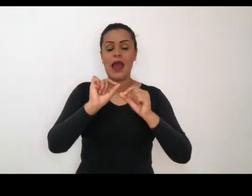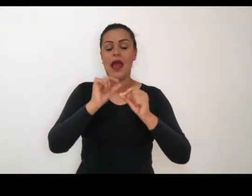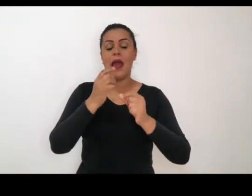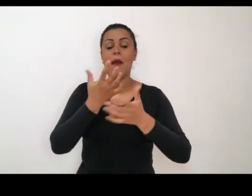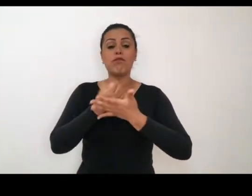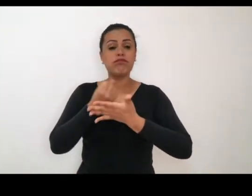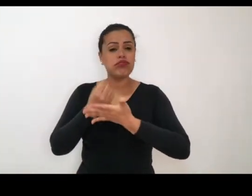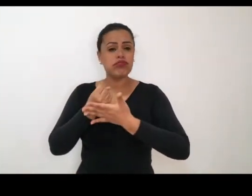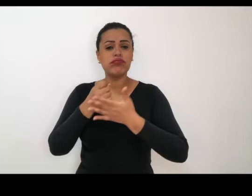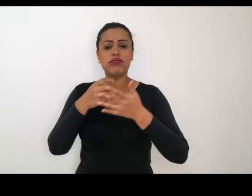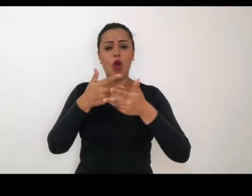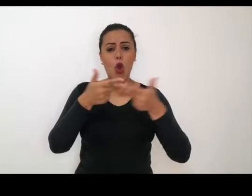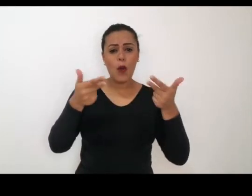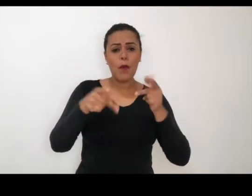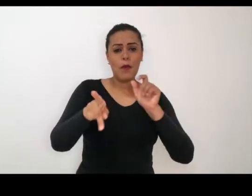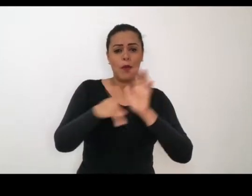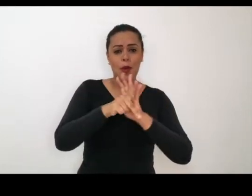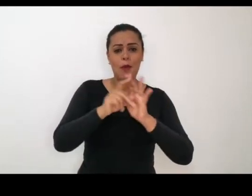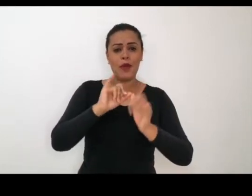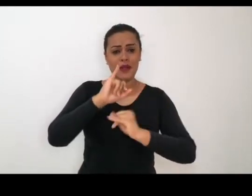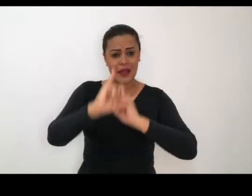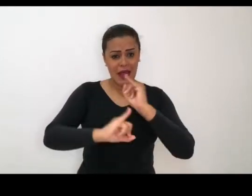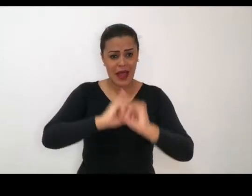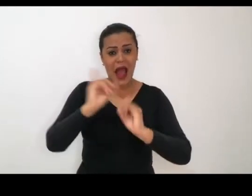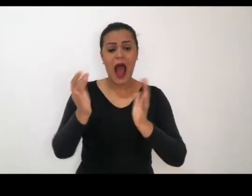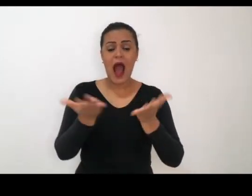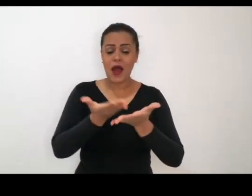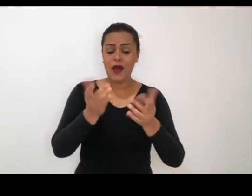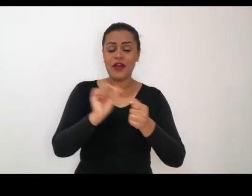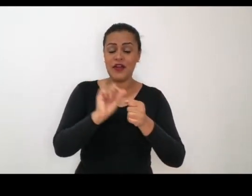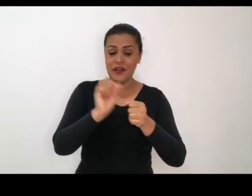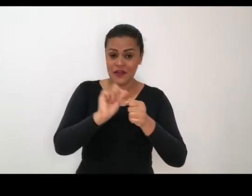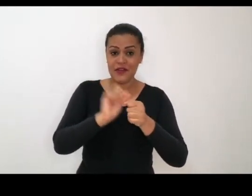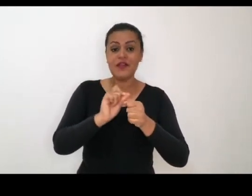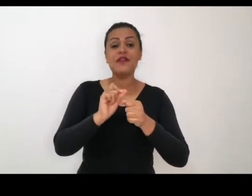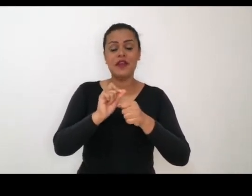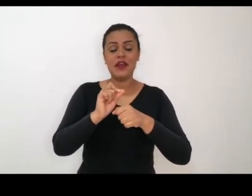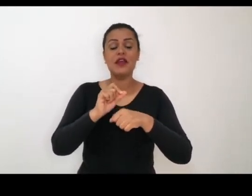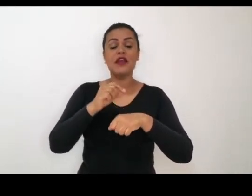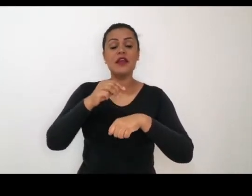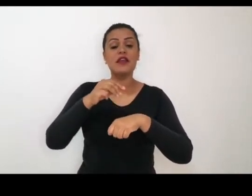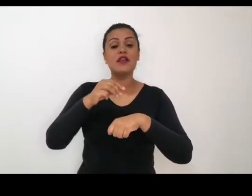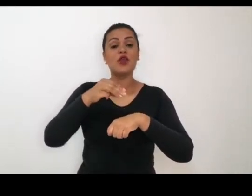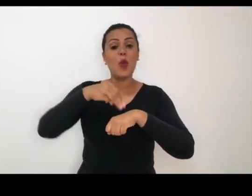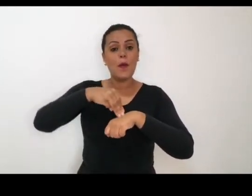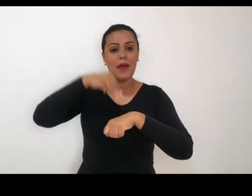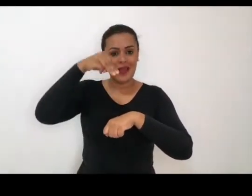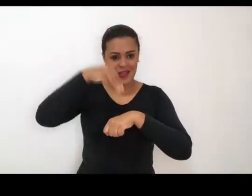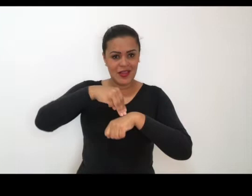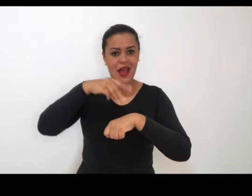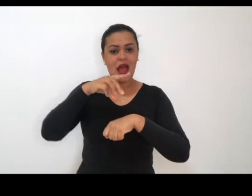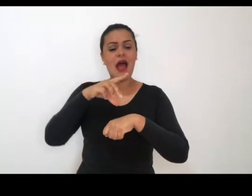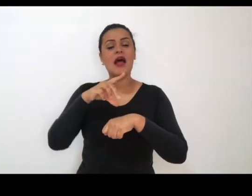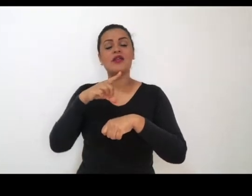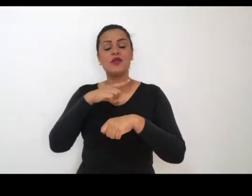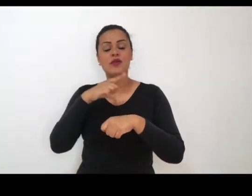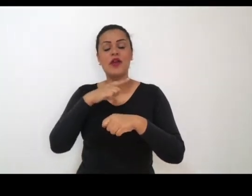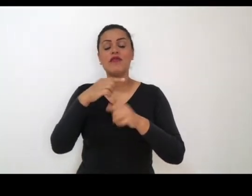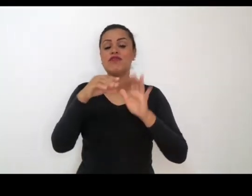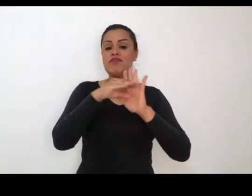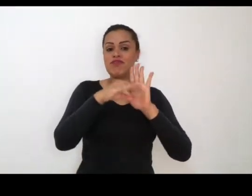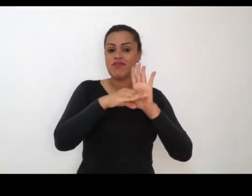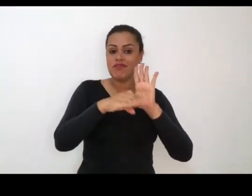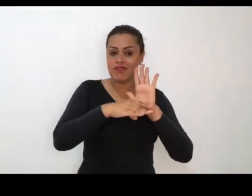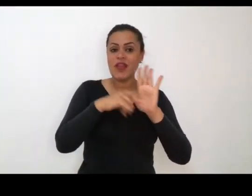trabalho de dissertação de mestrado, que se chama Curadoria Ativista da Videodança, porque a plataforma